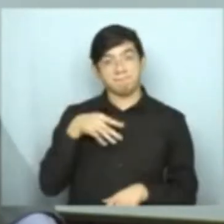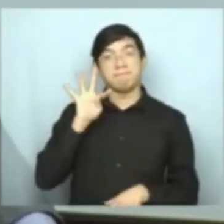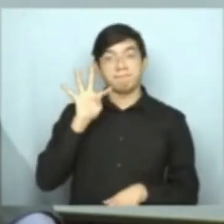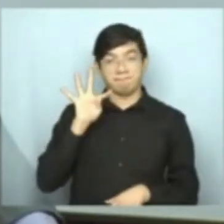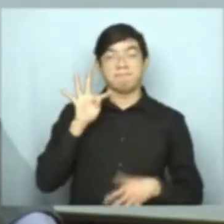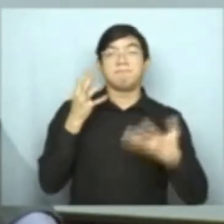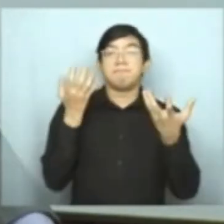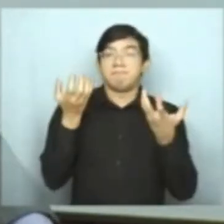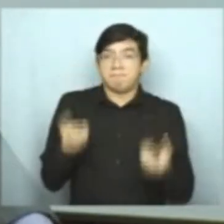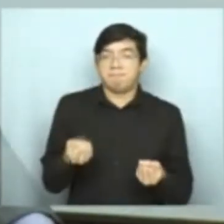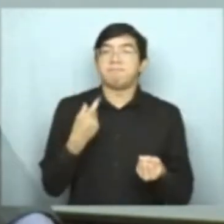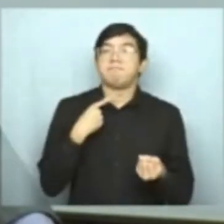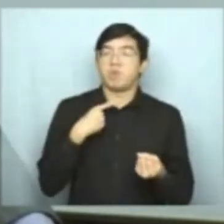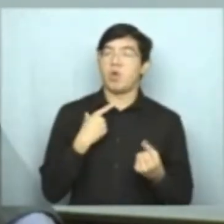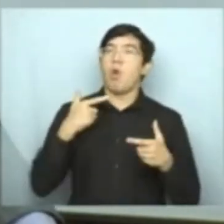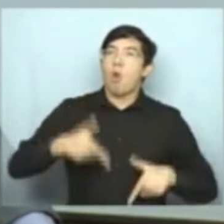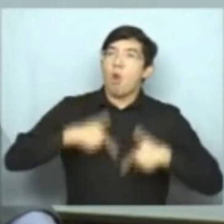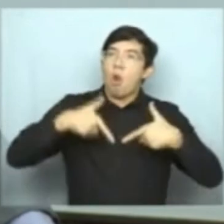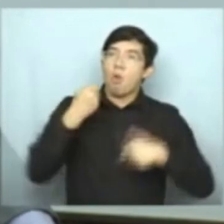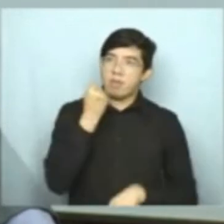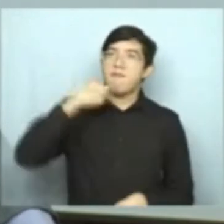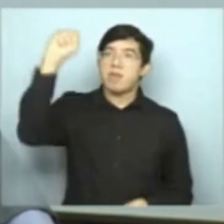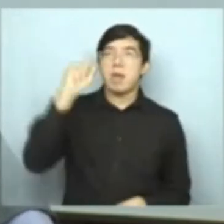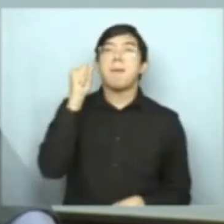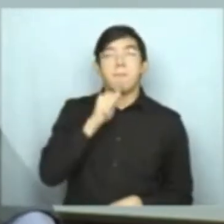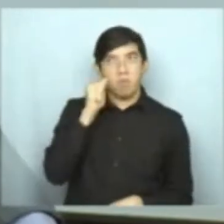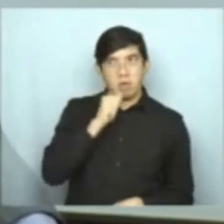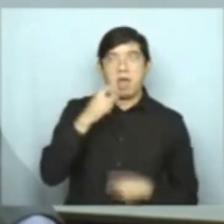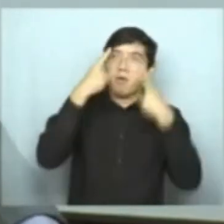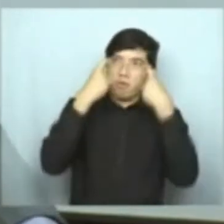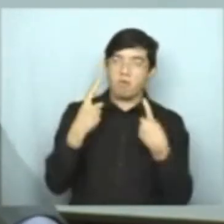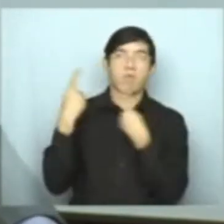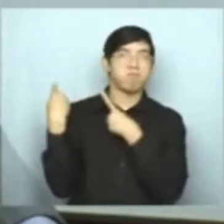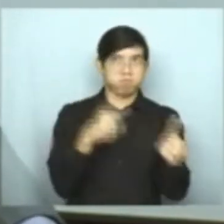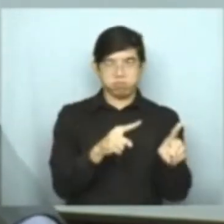assumiu essa bandeira e tem compromisso com essa bandeira.